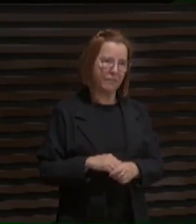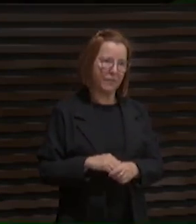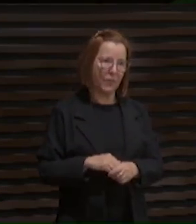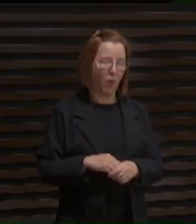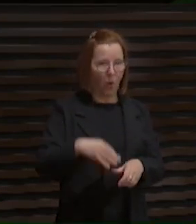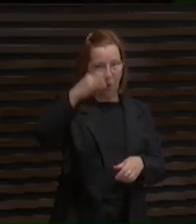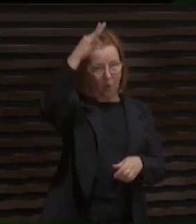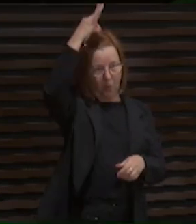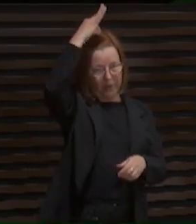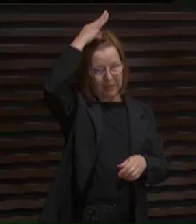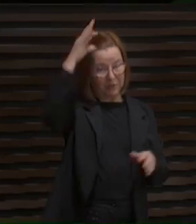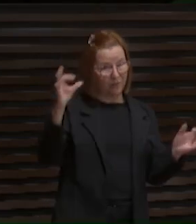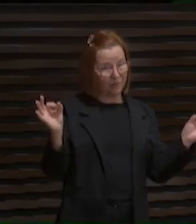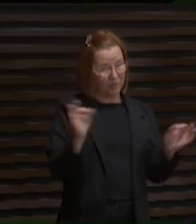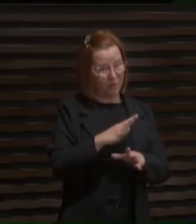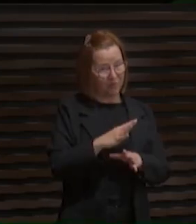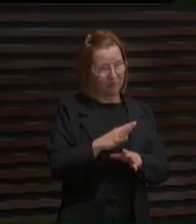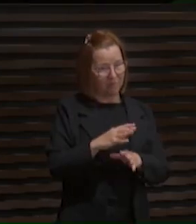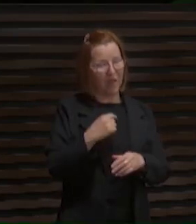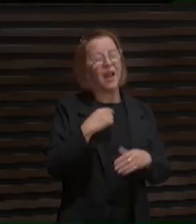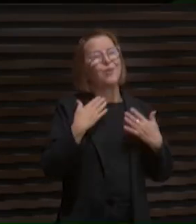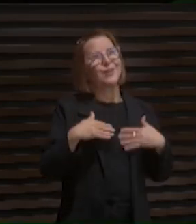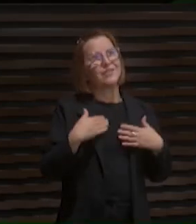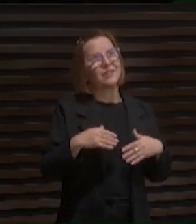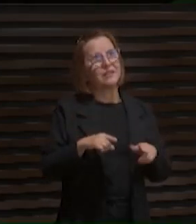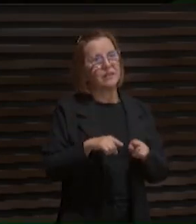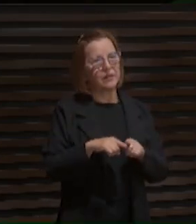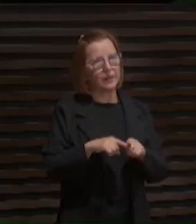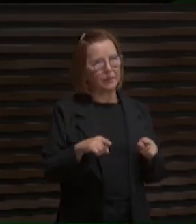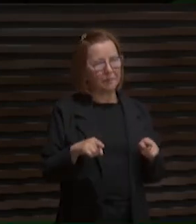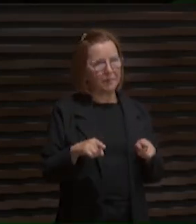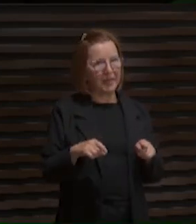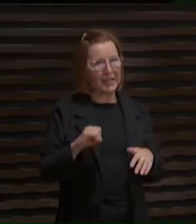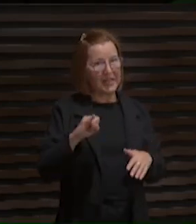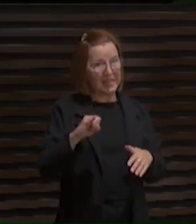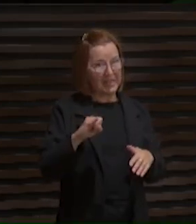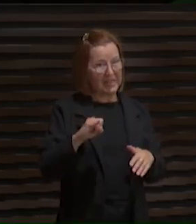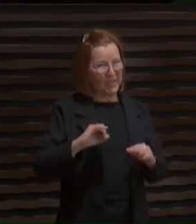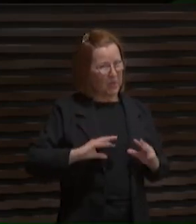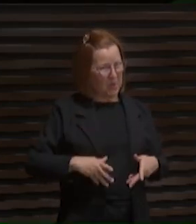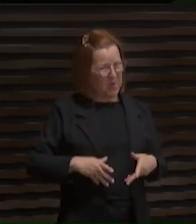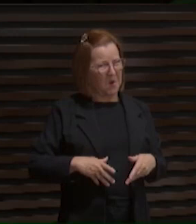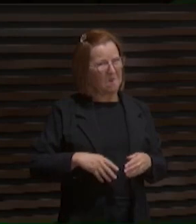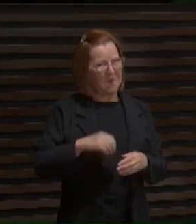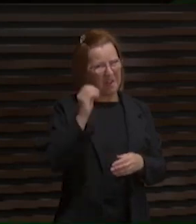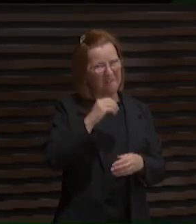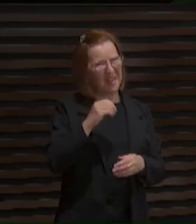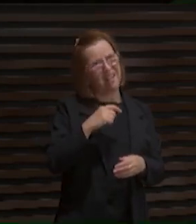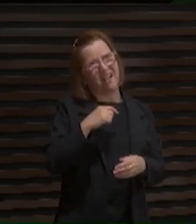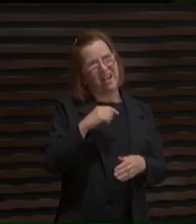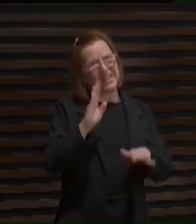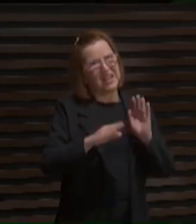está pronto, né? Então, eu estou tranquilo. Agora, a carne é fraca, eu vou cair. Meu irmão, se eu caiu